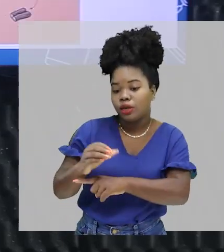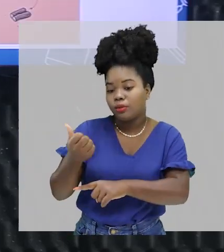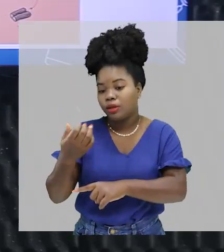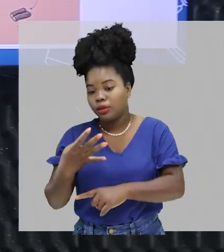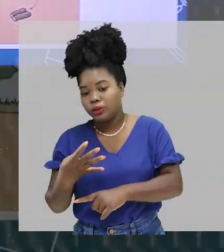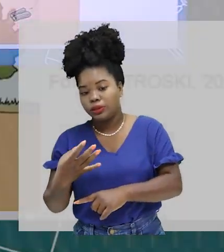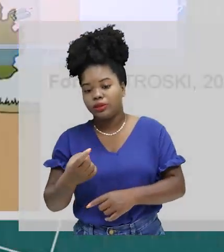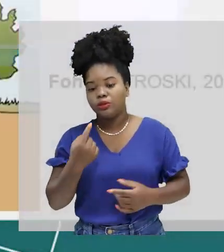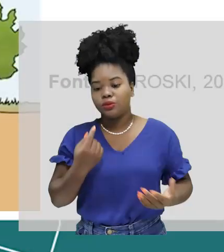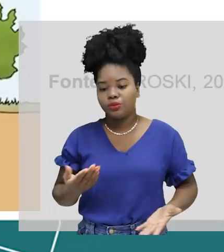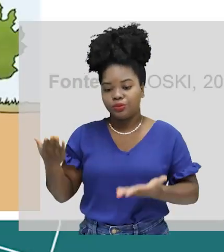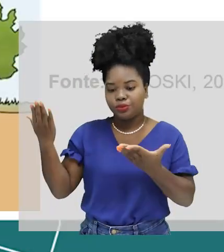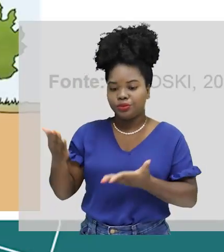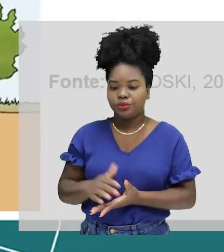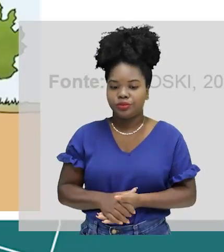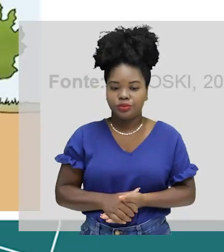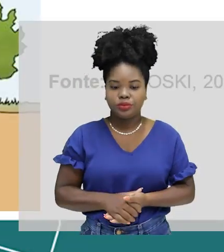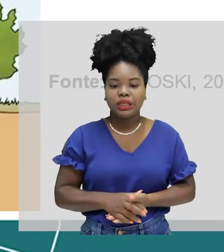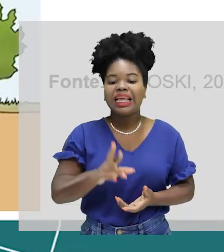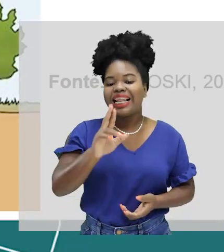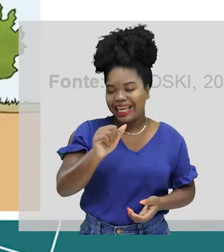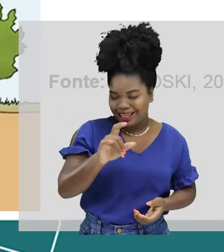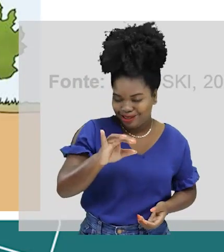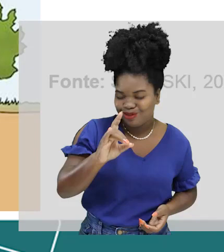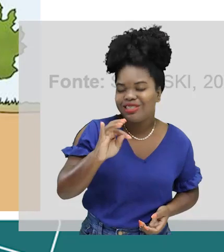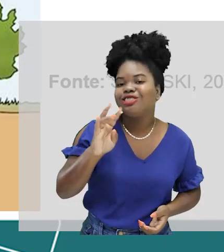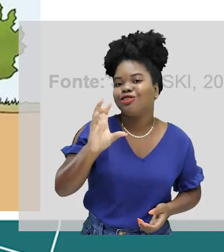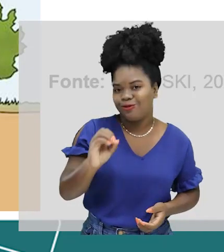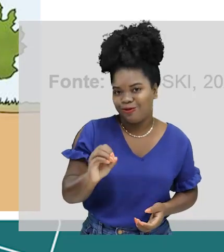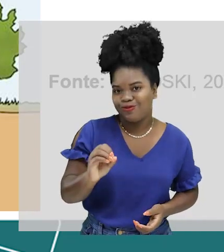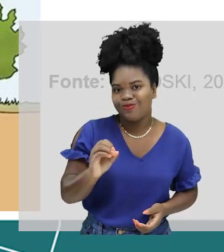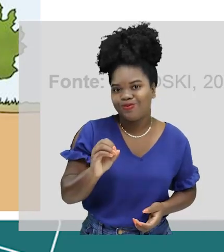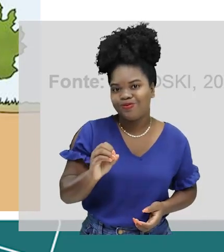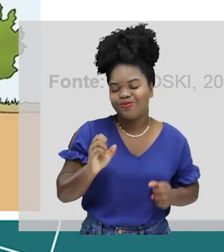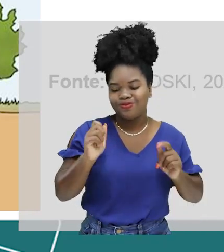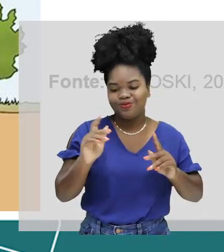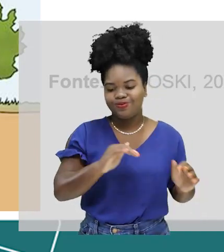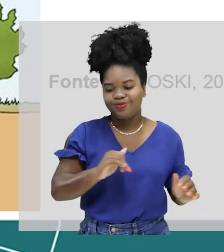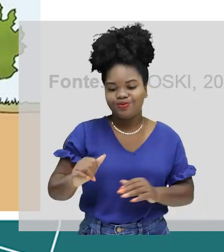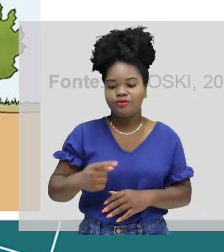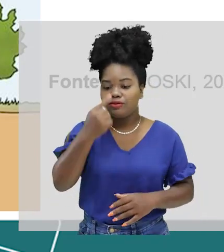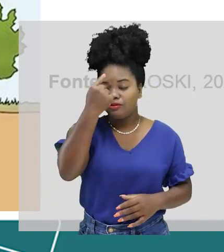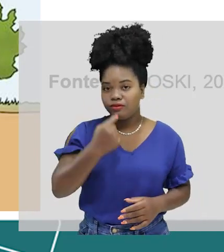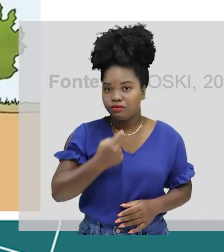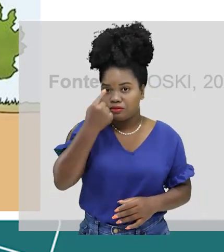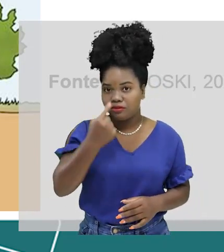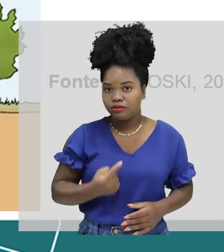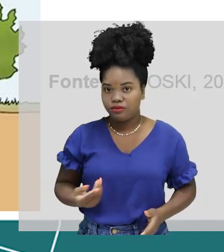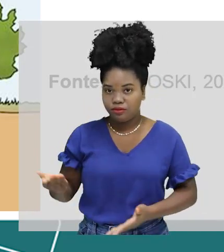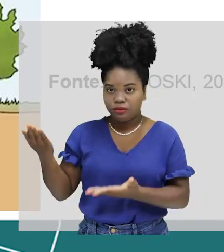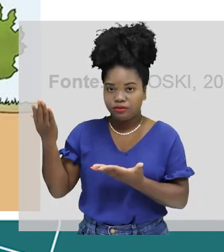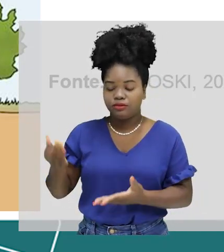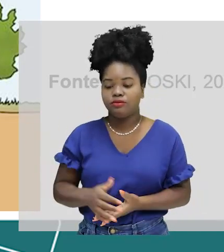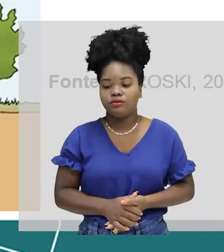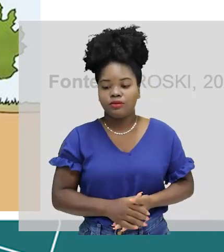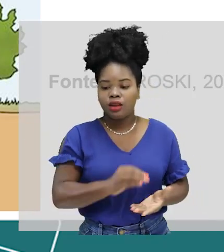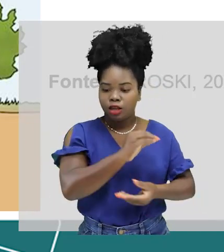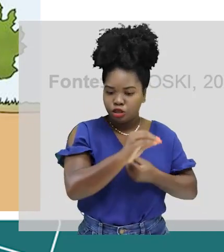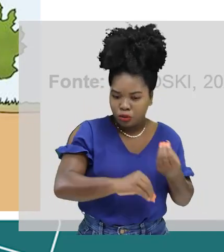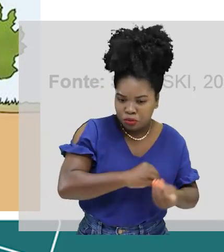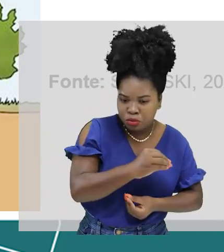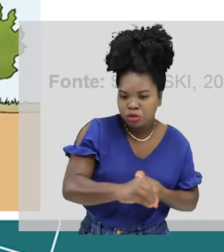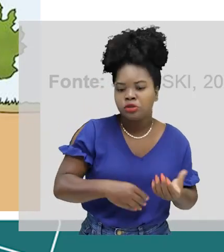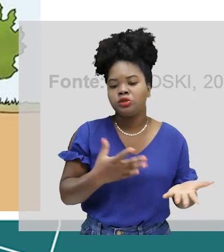14, ele é radioativo. Tudo bem? Olha só, essa reação, né,